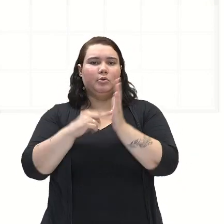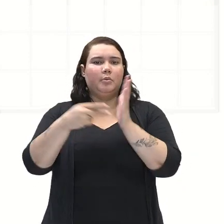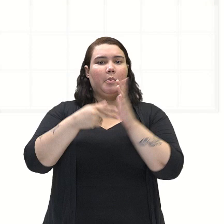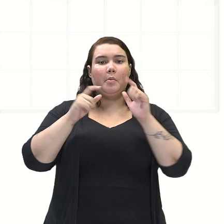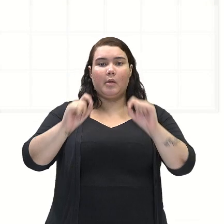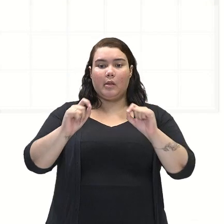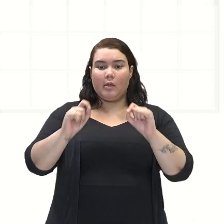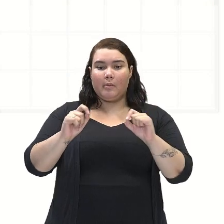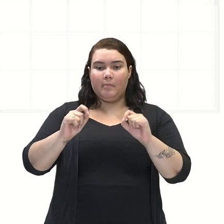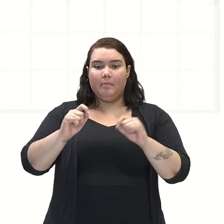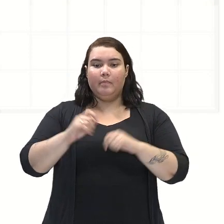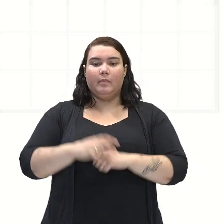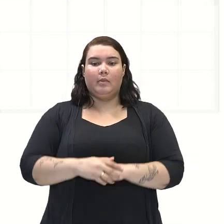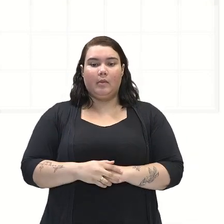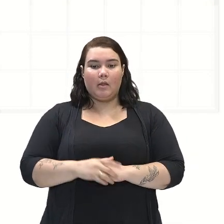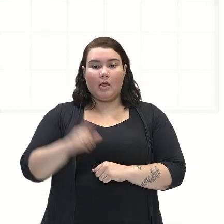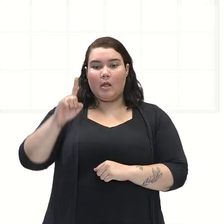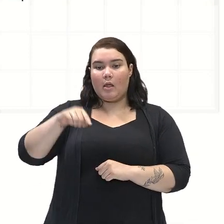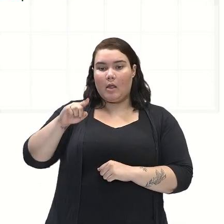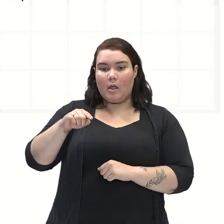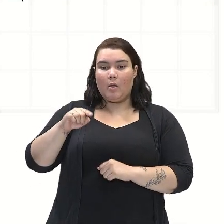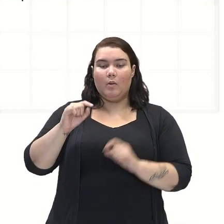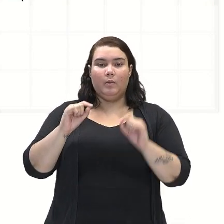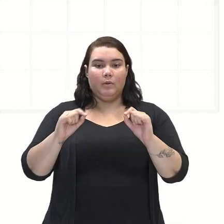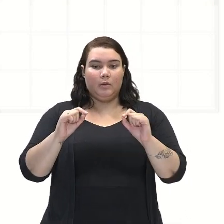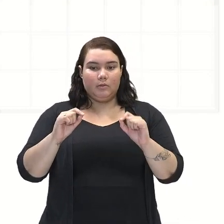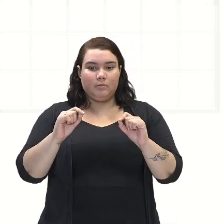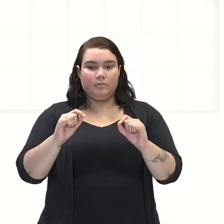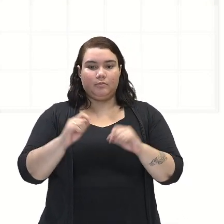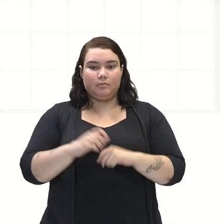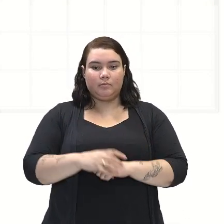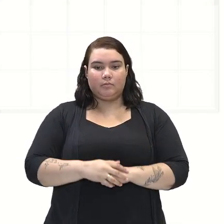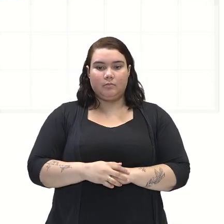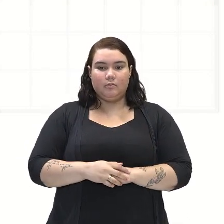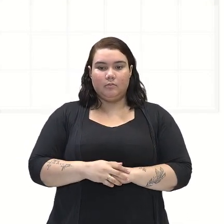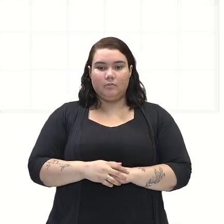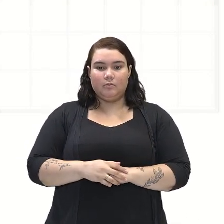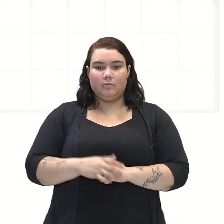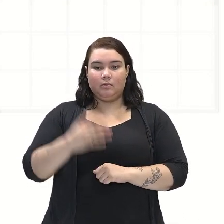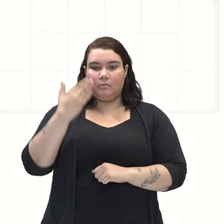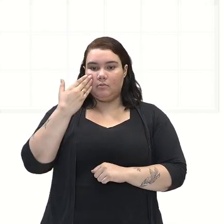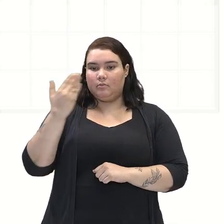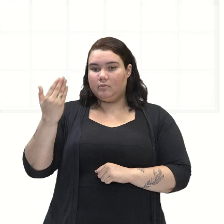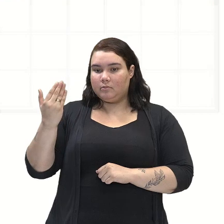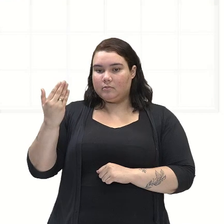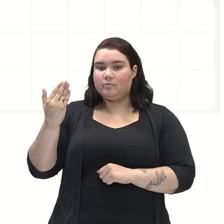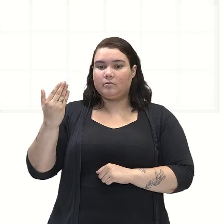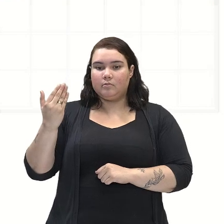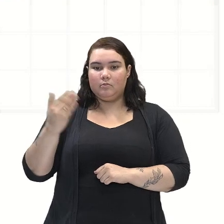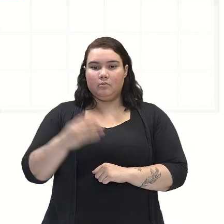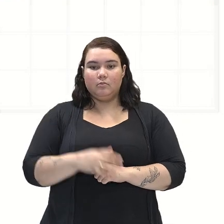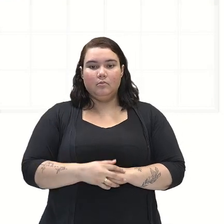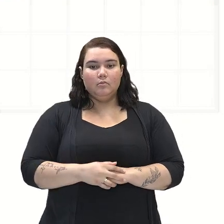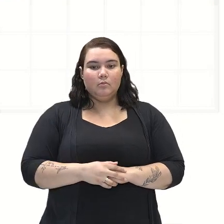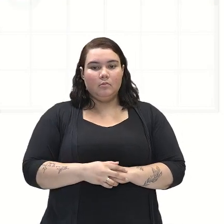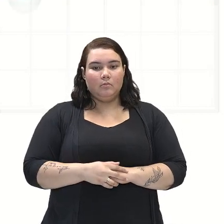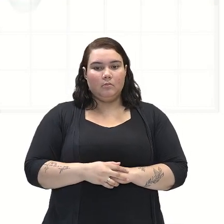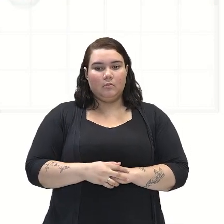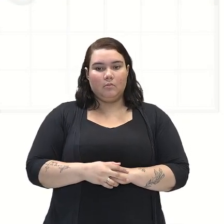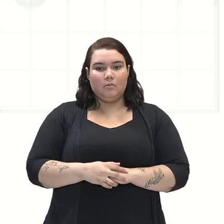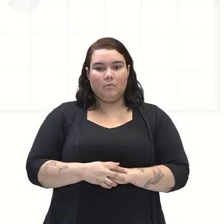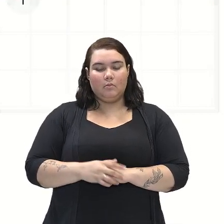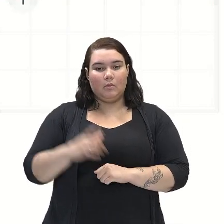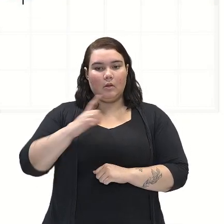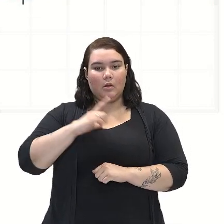falando exatamente dessa questão aqui, pessoal. Olha só, nós temos exatamente